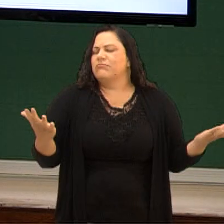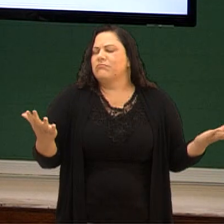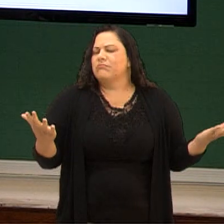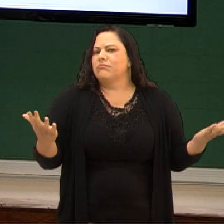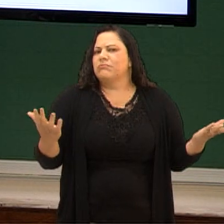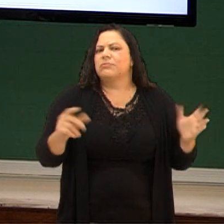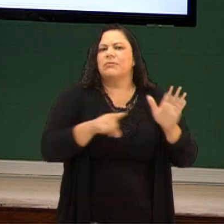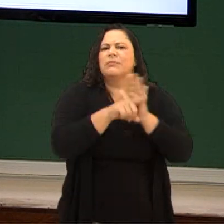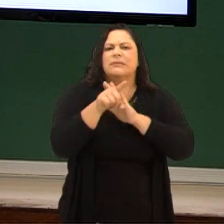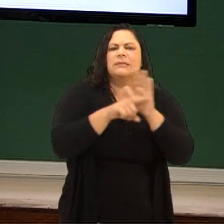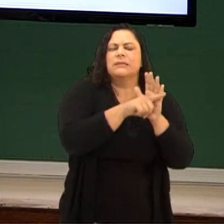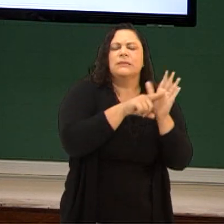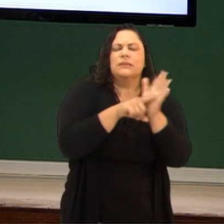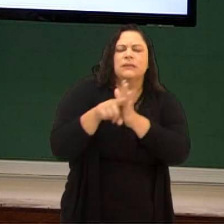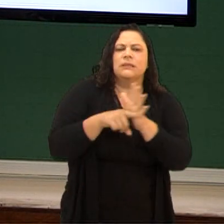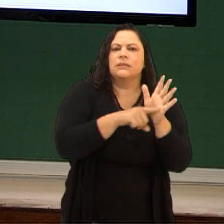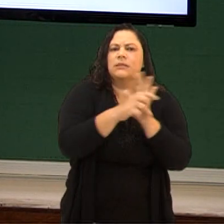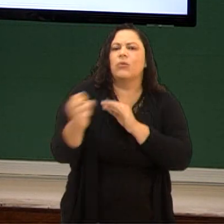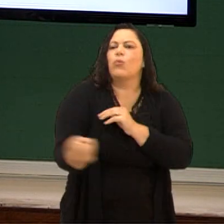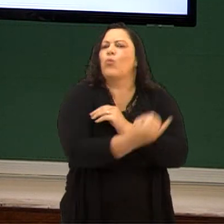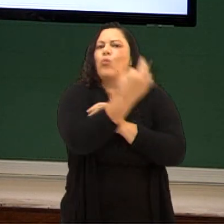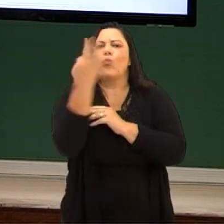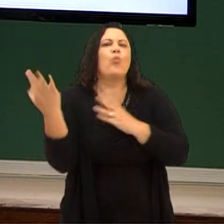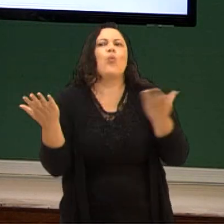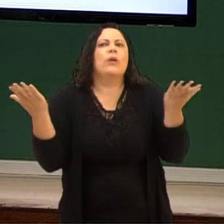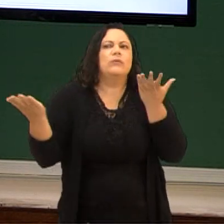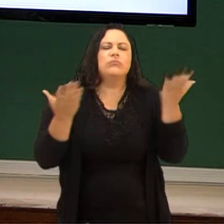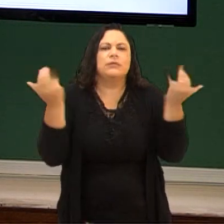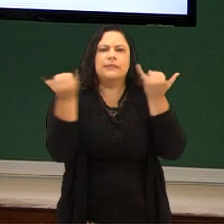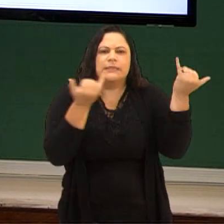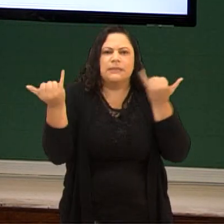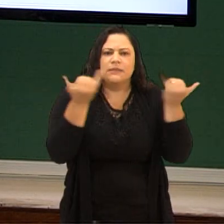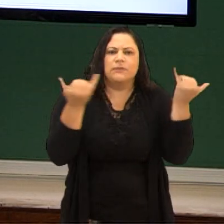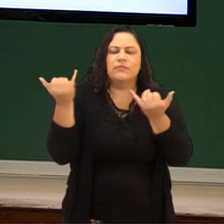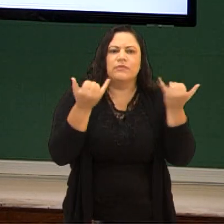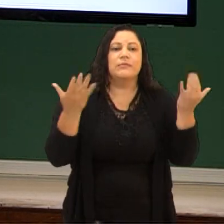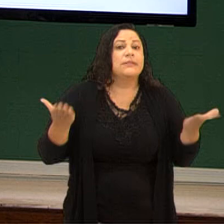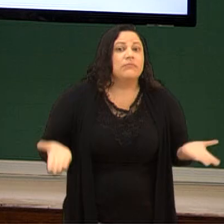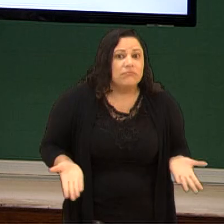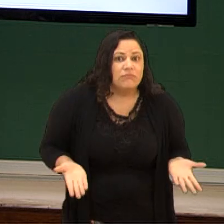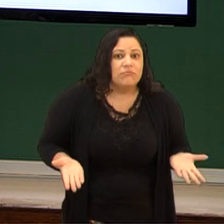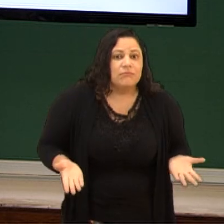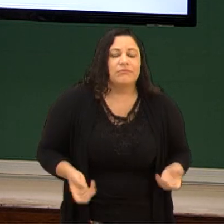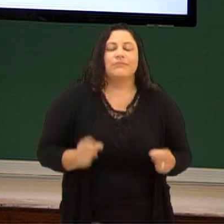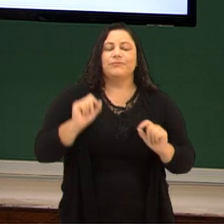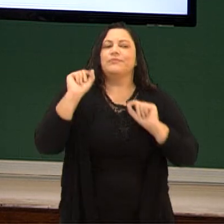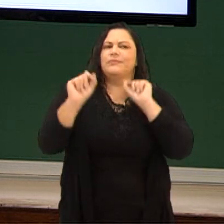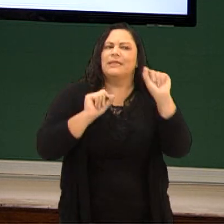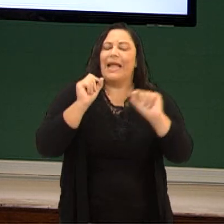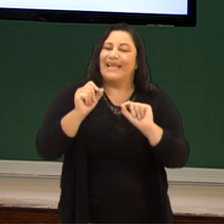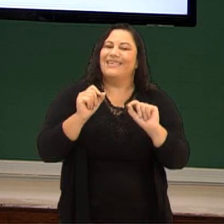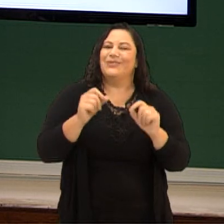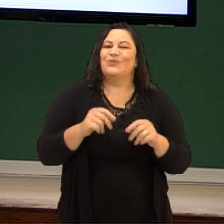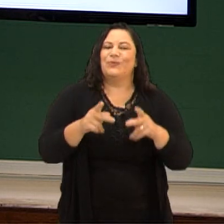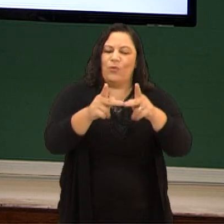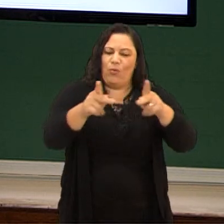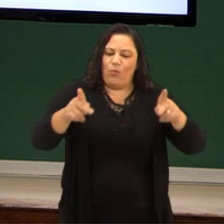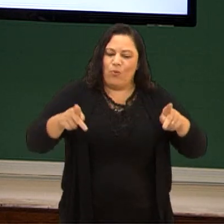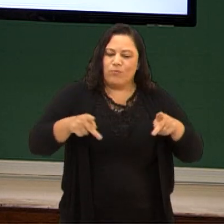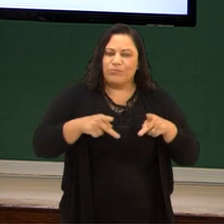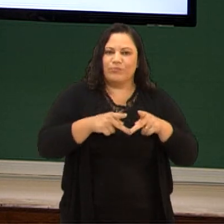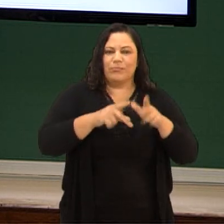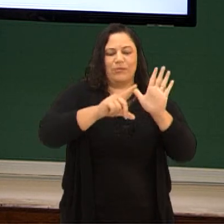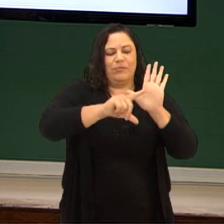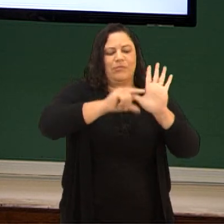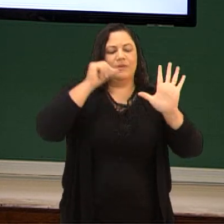répteis? Como será que Pedro fez para tabular essas informações? É aí que nós vamos utilizar, ele utilizou o gráfico de